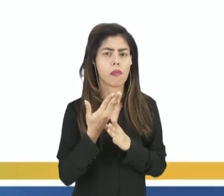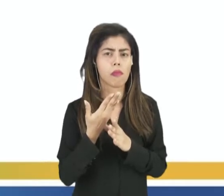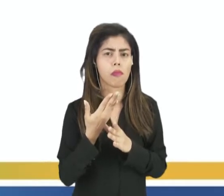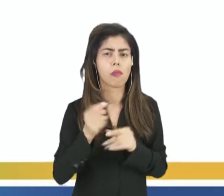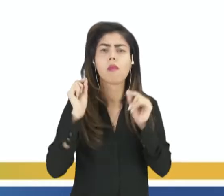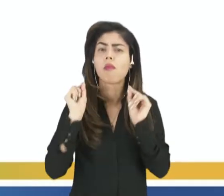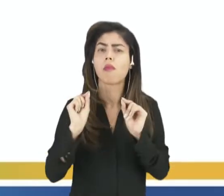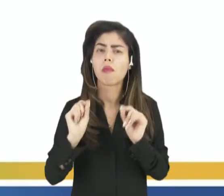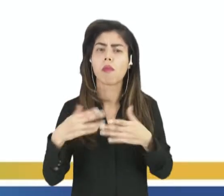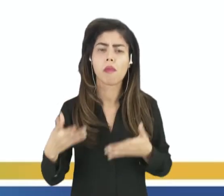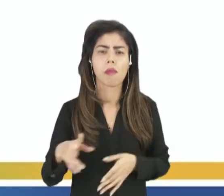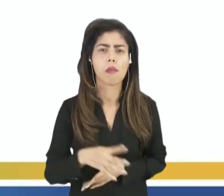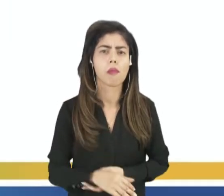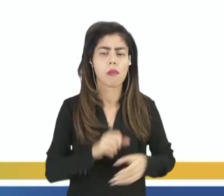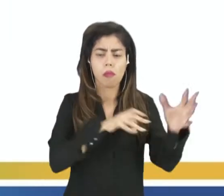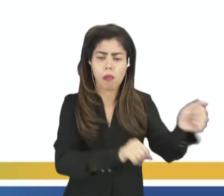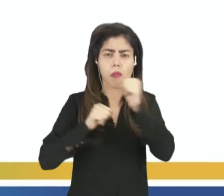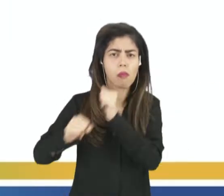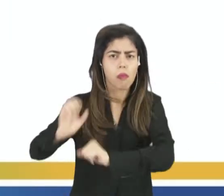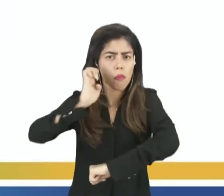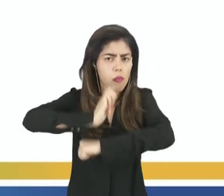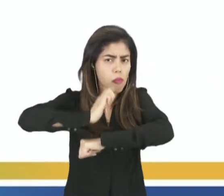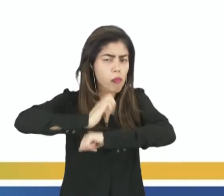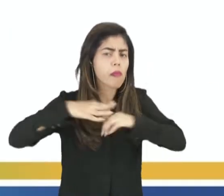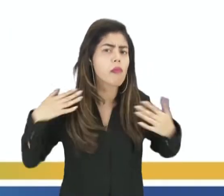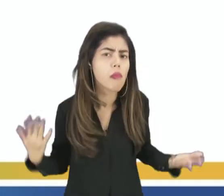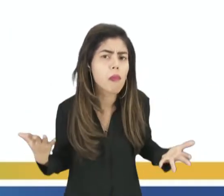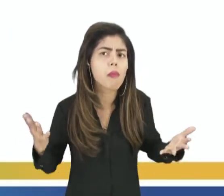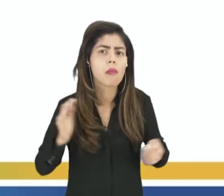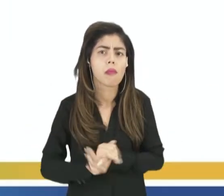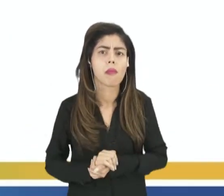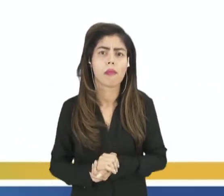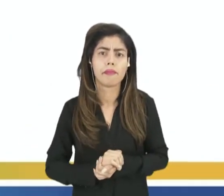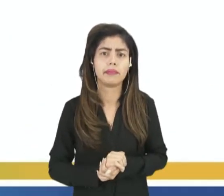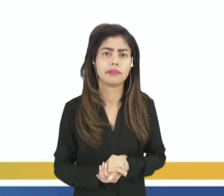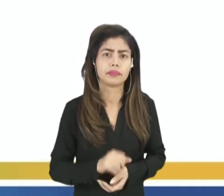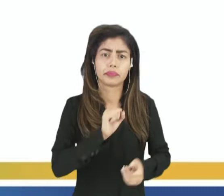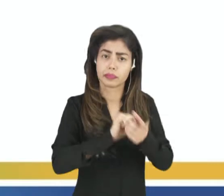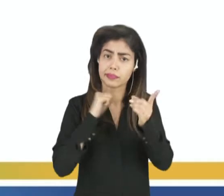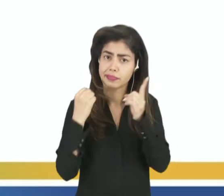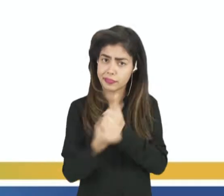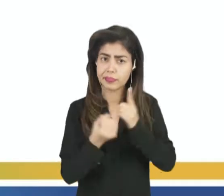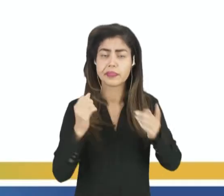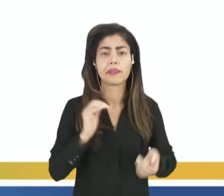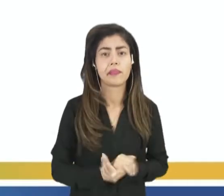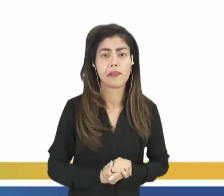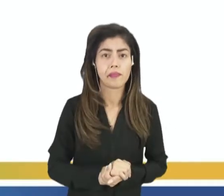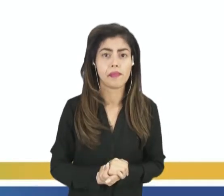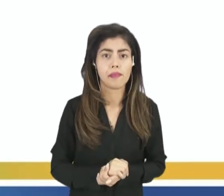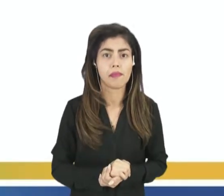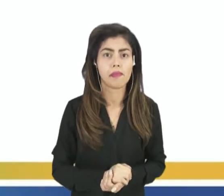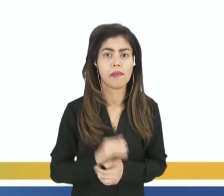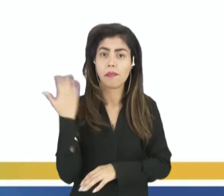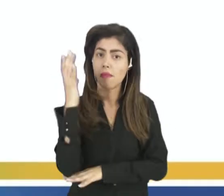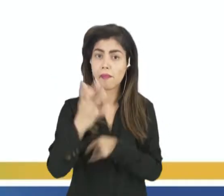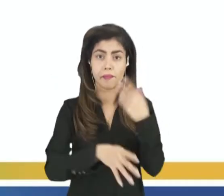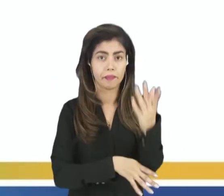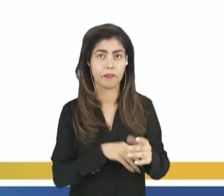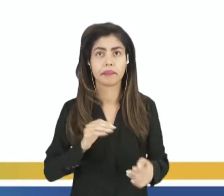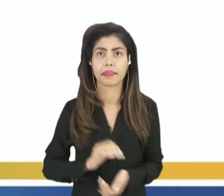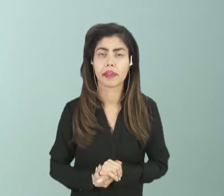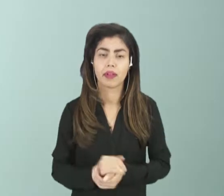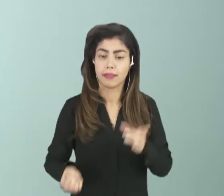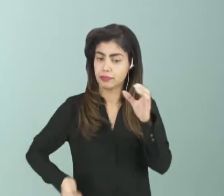que deu origem ao poder do Estado? Então, a sociedade, primeiro tem a natureza, e da natureza nasce